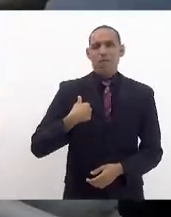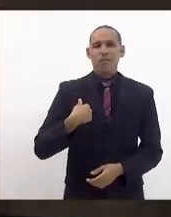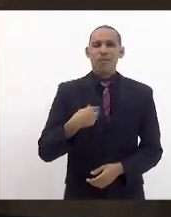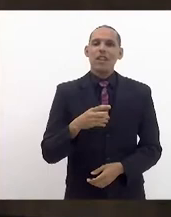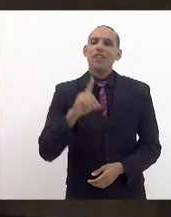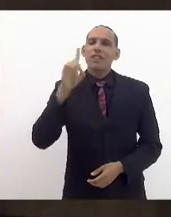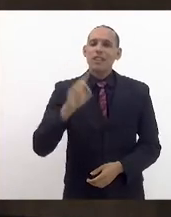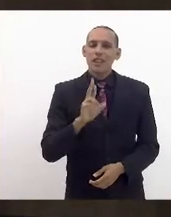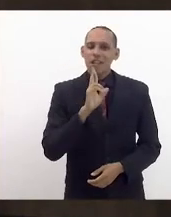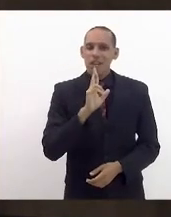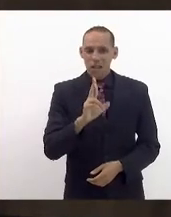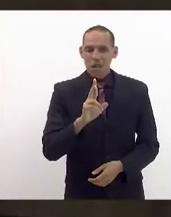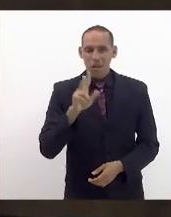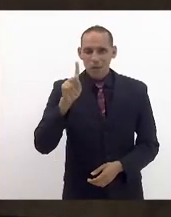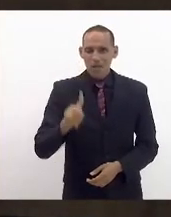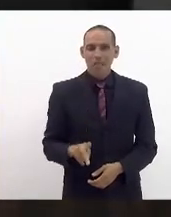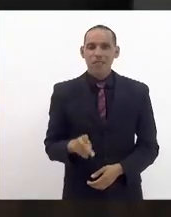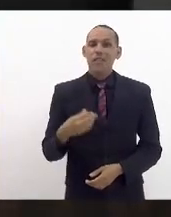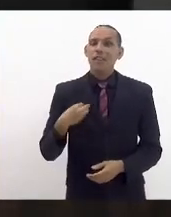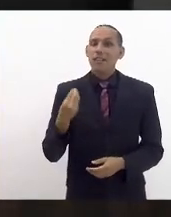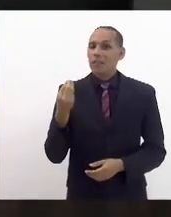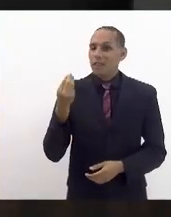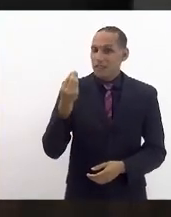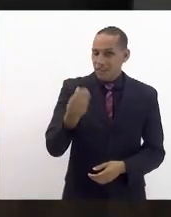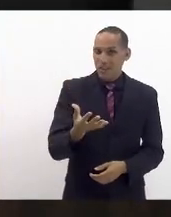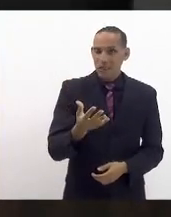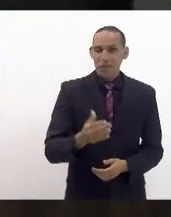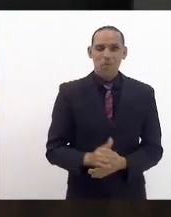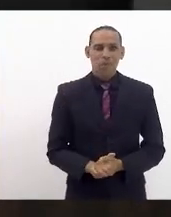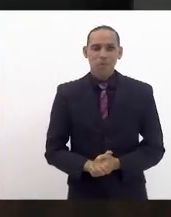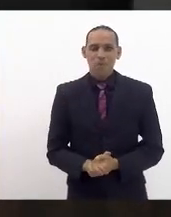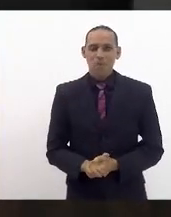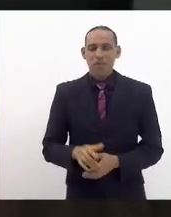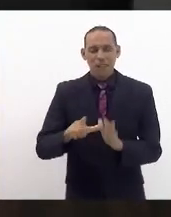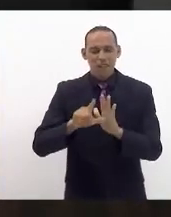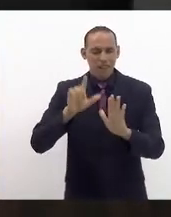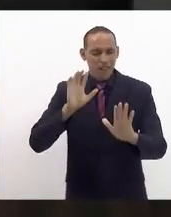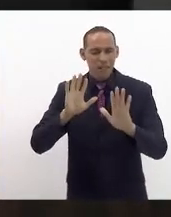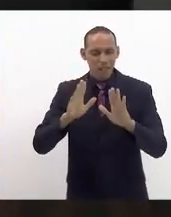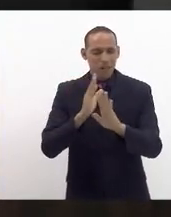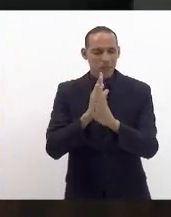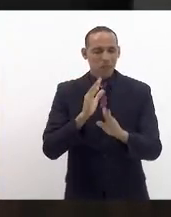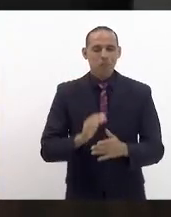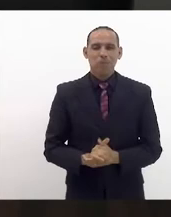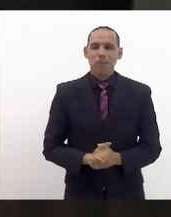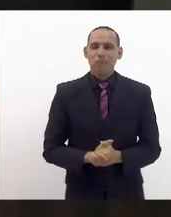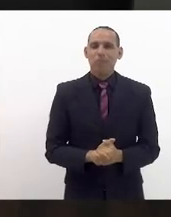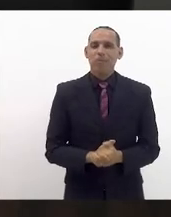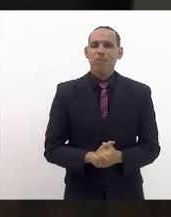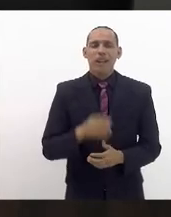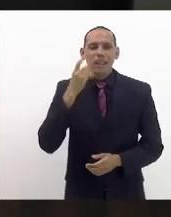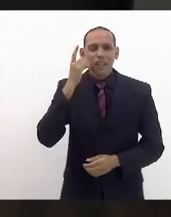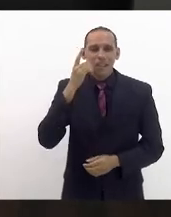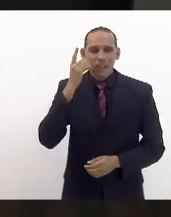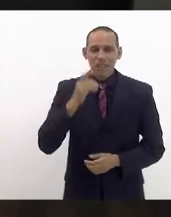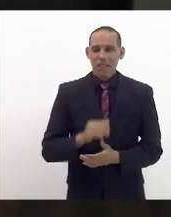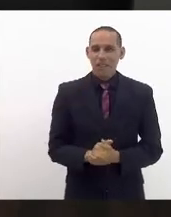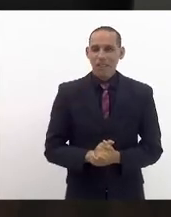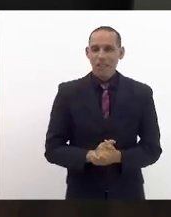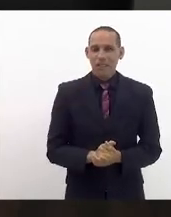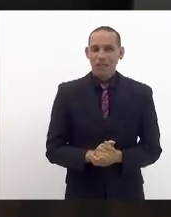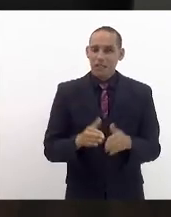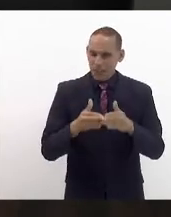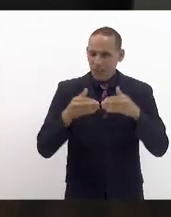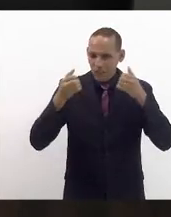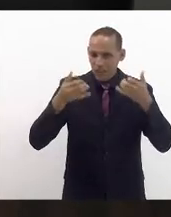direito de resposta por causa do nome. Eu vou conceder. Obrigado. Antes, porém, o deputado. É questão de